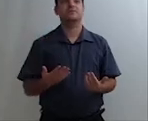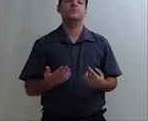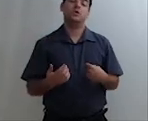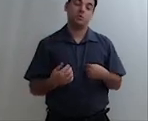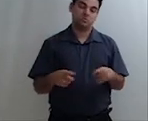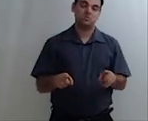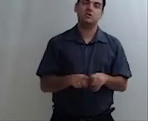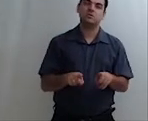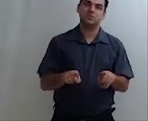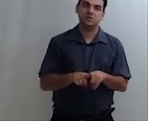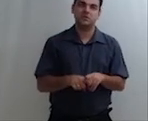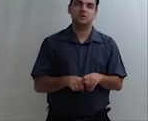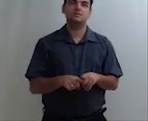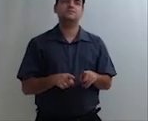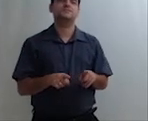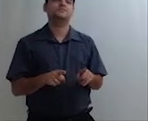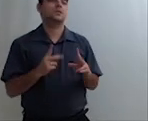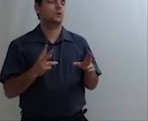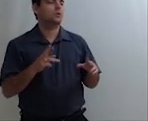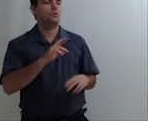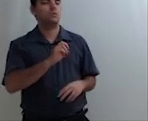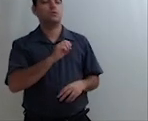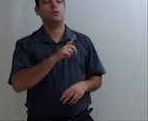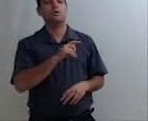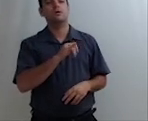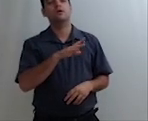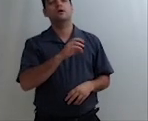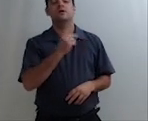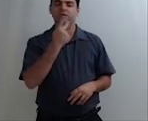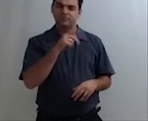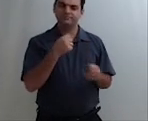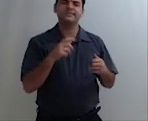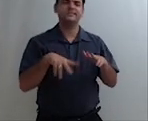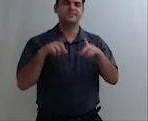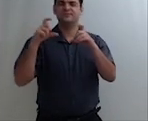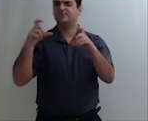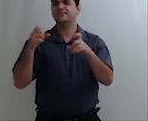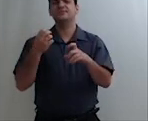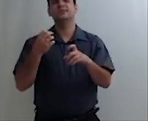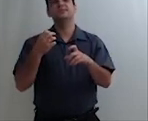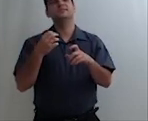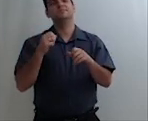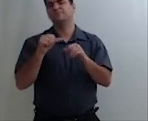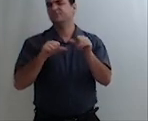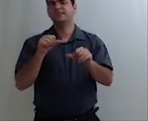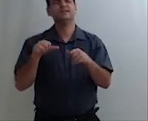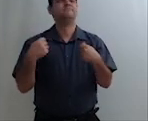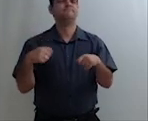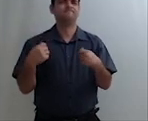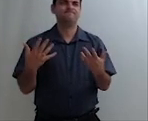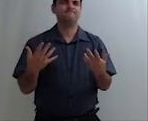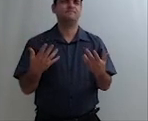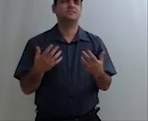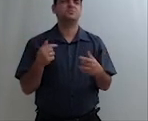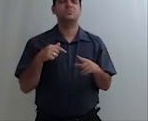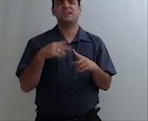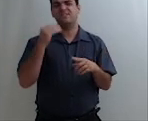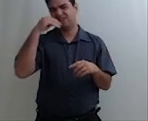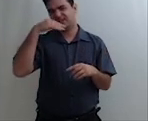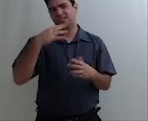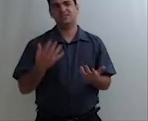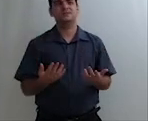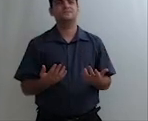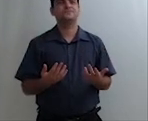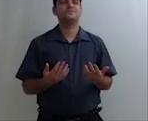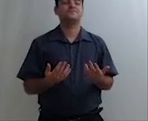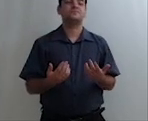a a a conclusão do ministro esiet de que o reconhecimento fotográfico merece oportuna ratificação por reconhecimento fotográfico sendo incapaz de